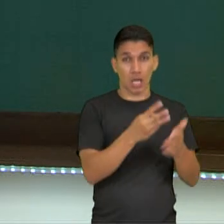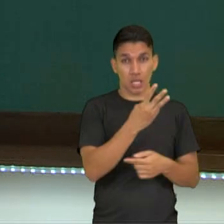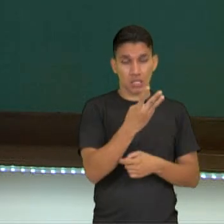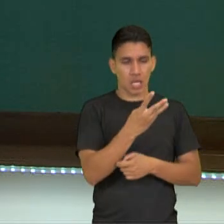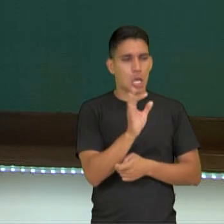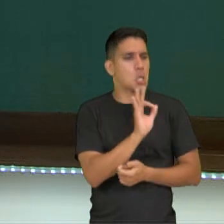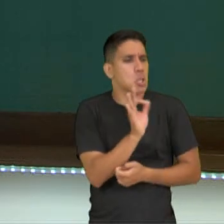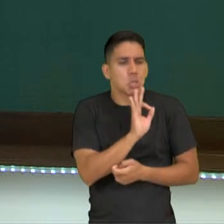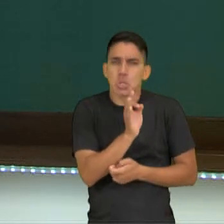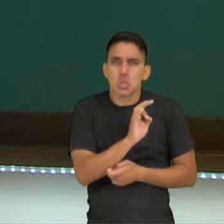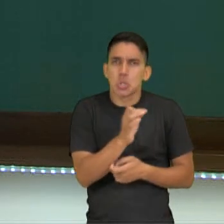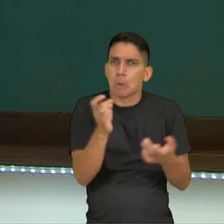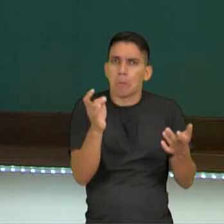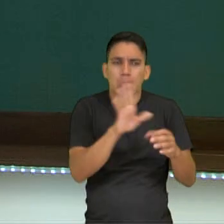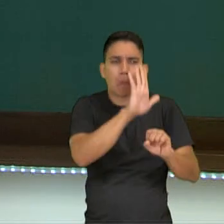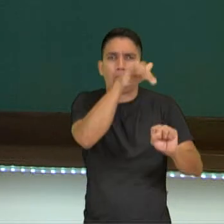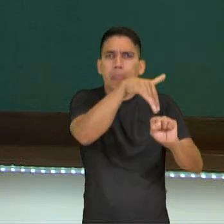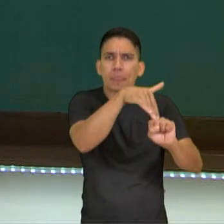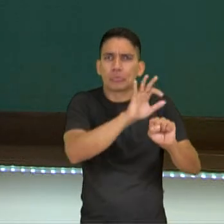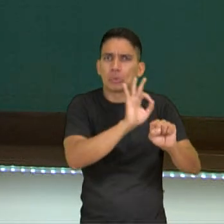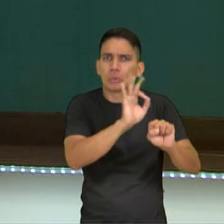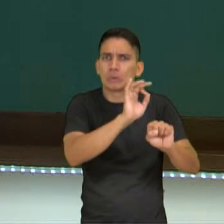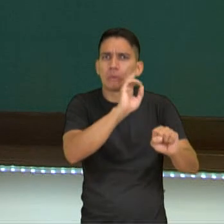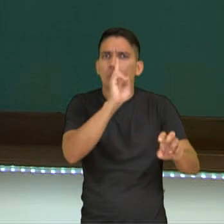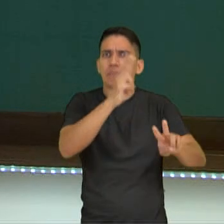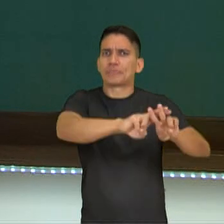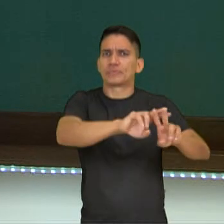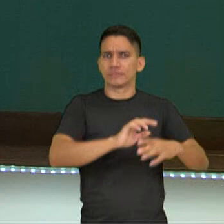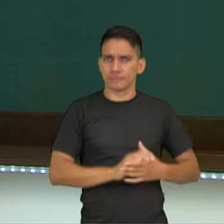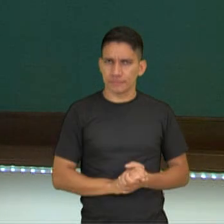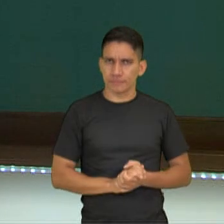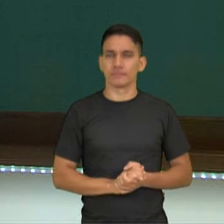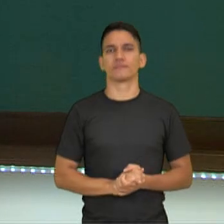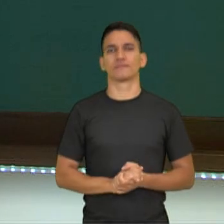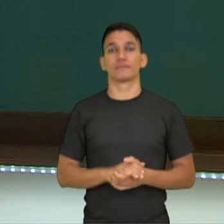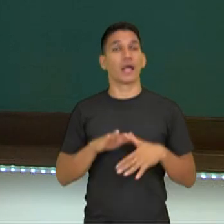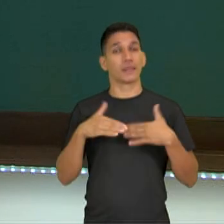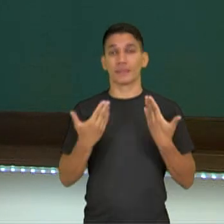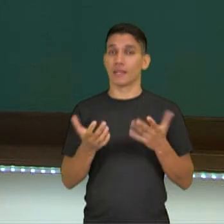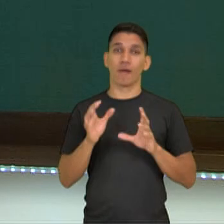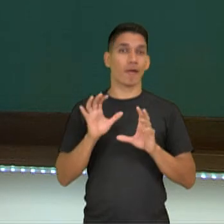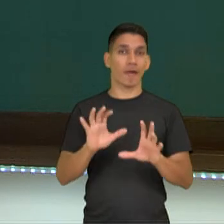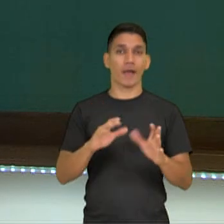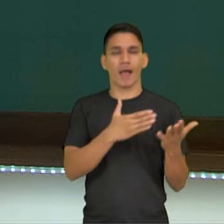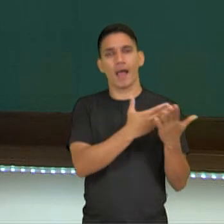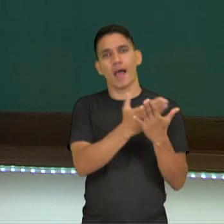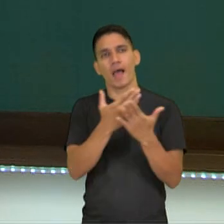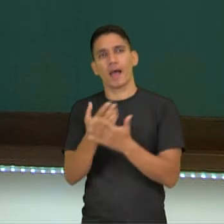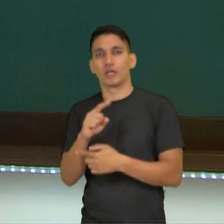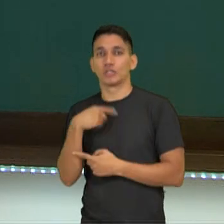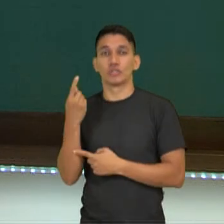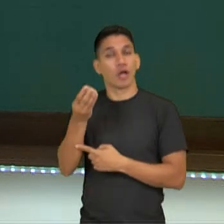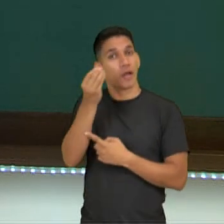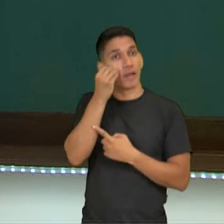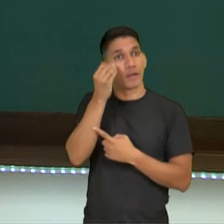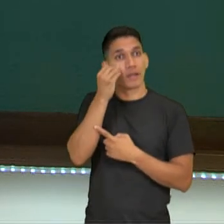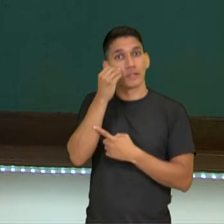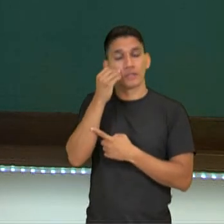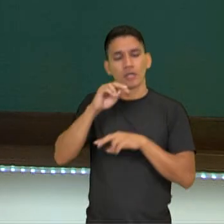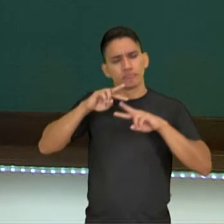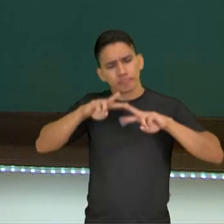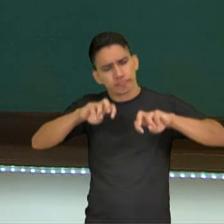pouco a expectativa do leitor, certo? Então, eu acho que é isso, né? Nesta aula aí a gente tentou explorar o